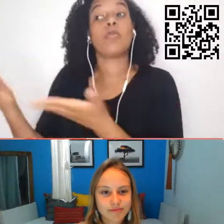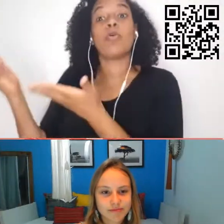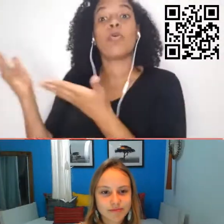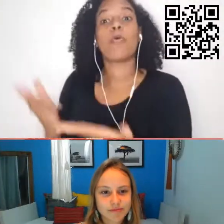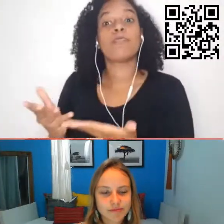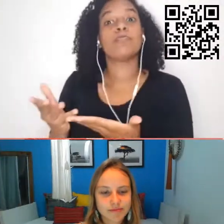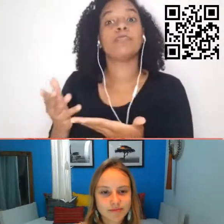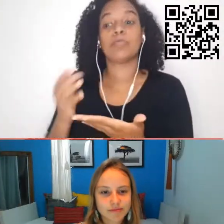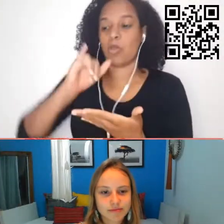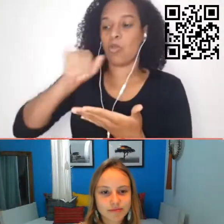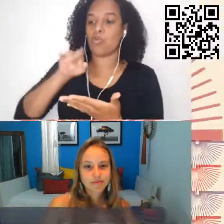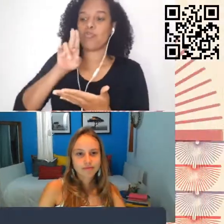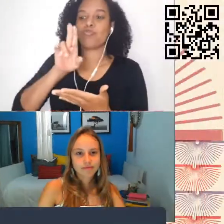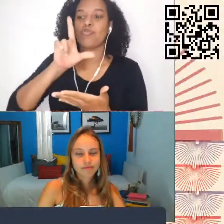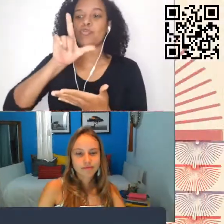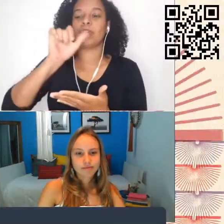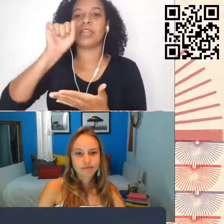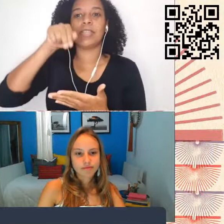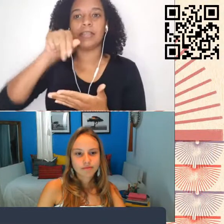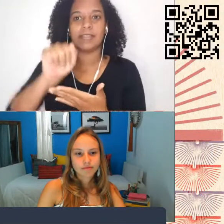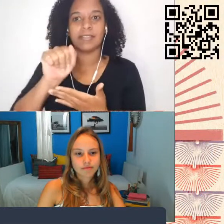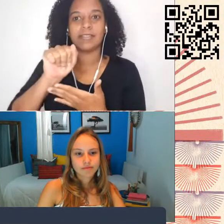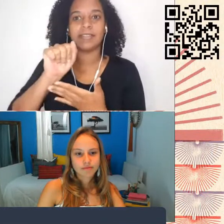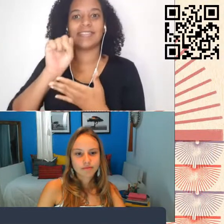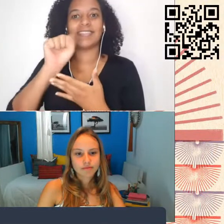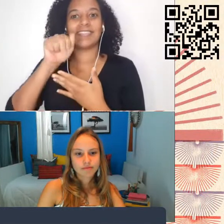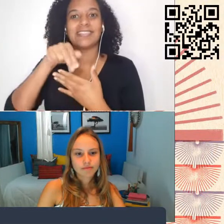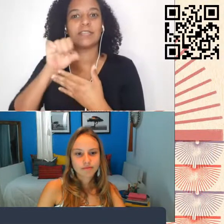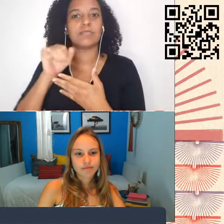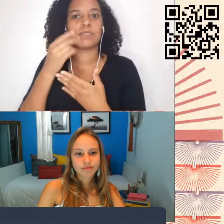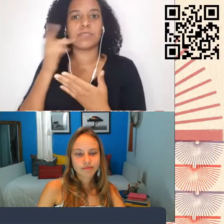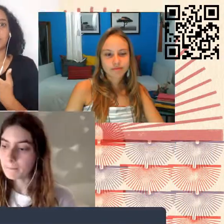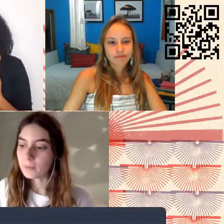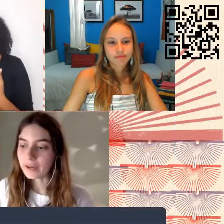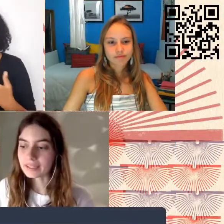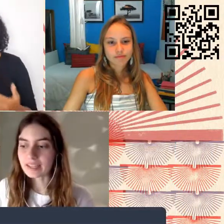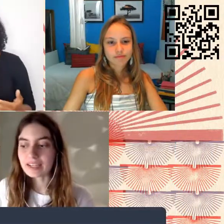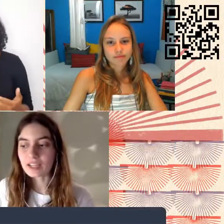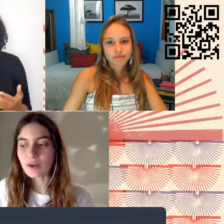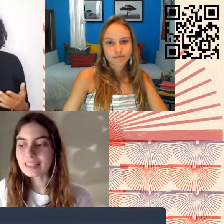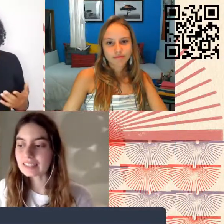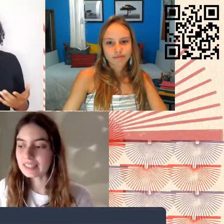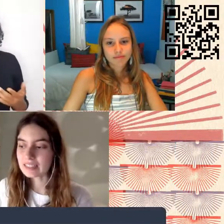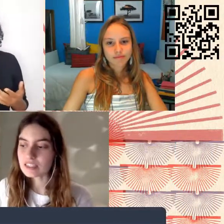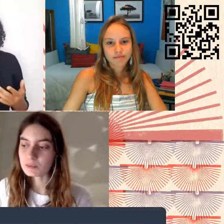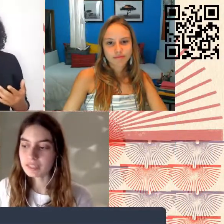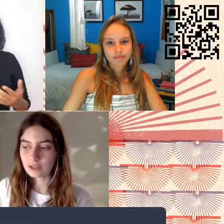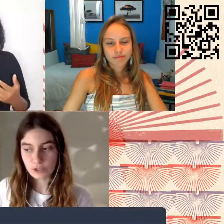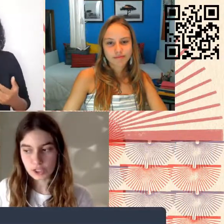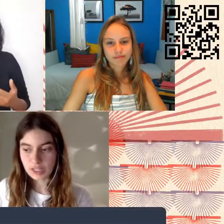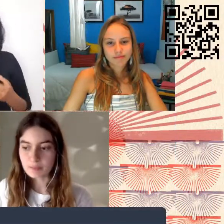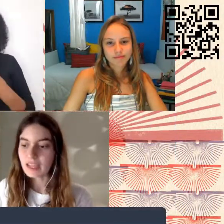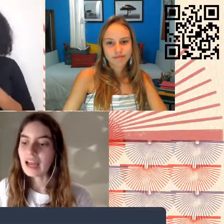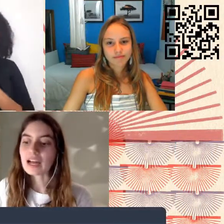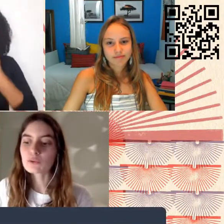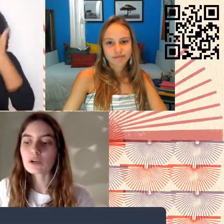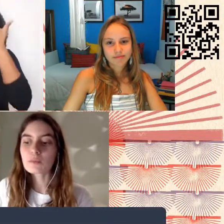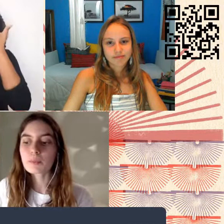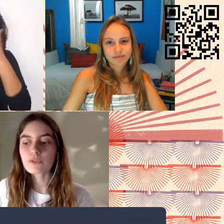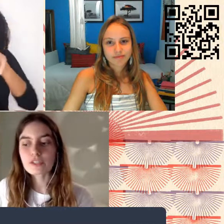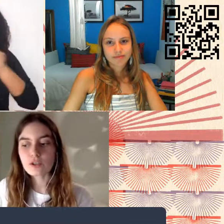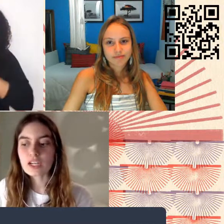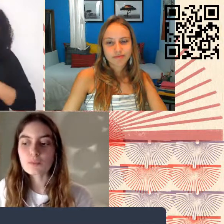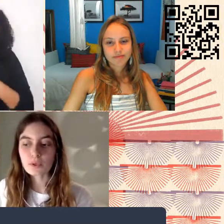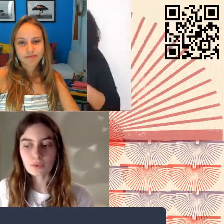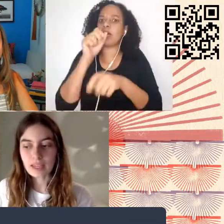a Juliana Santos. A Juliana é mulher negra, mãe, poeta, graduada em letras e em pedagogia, atua